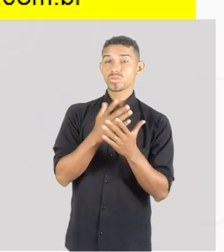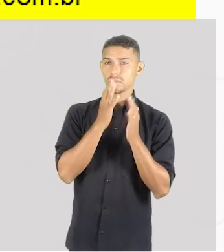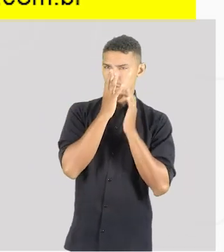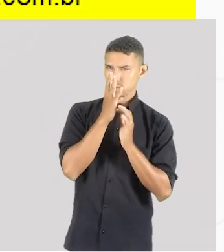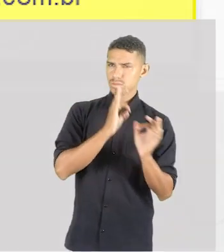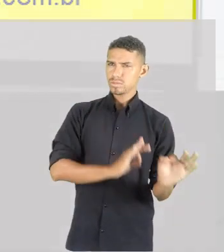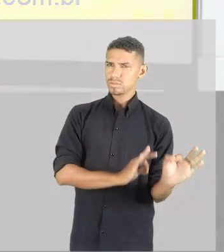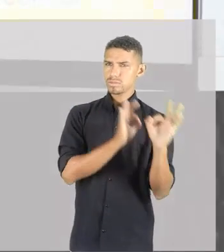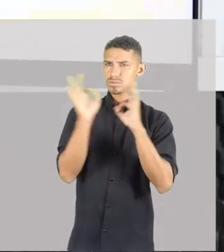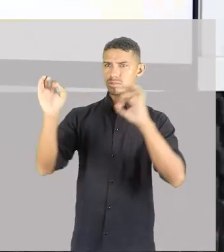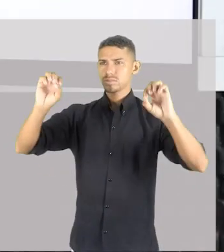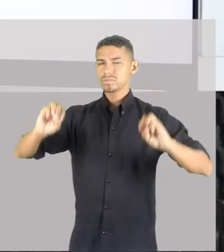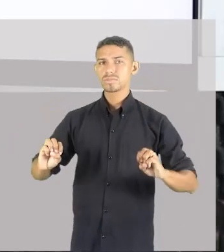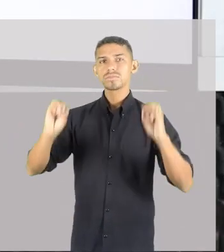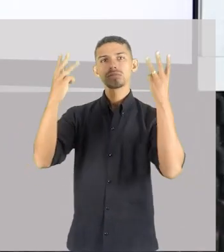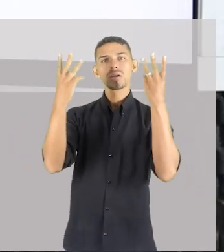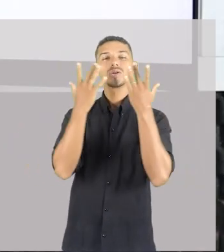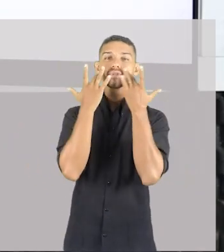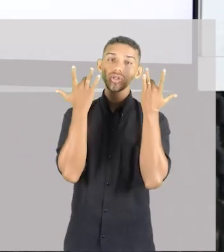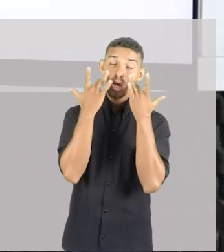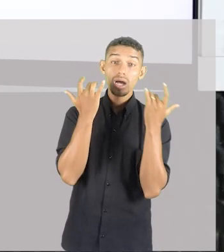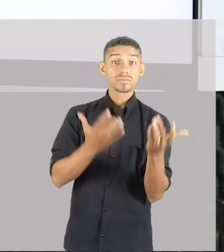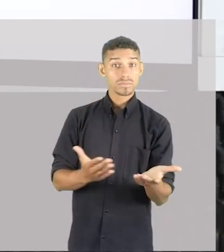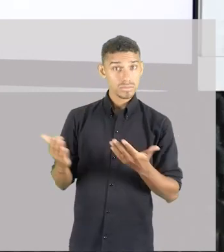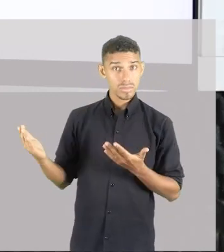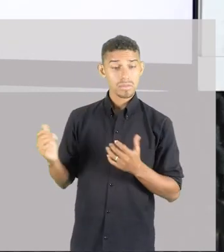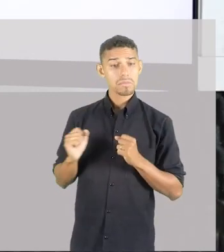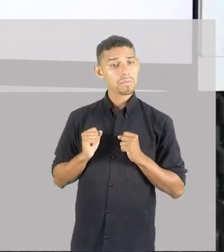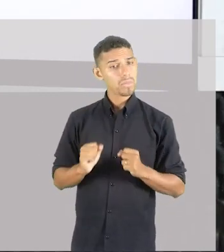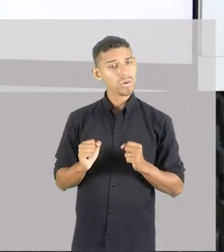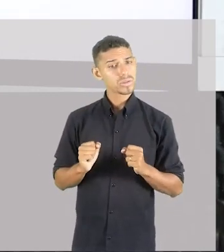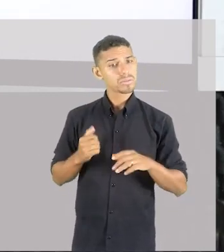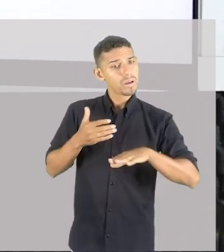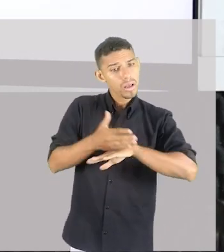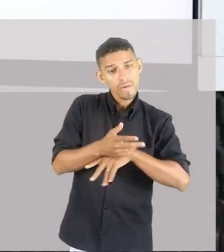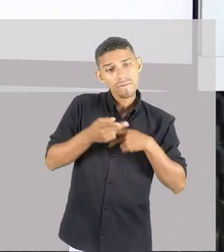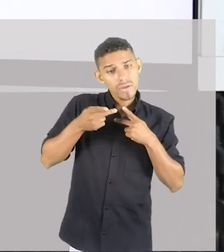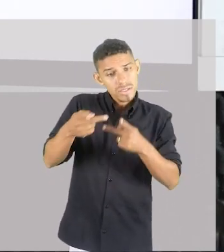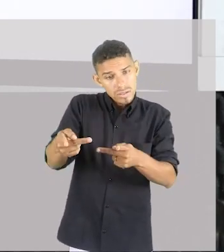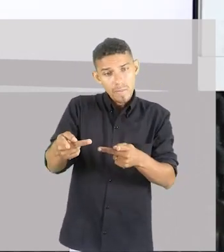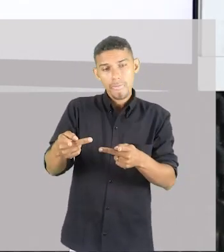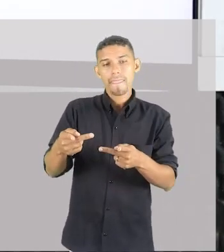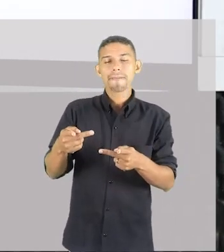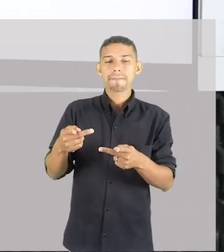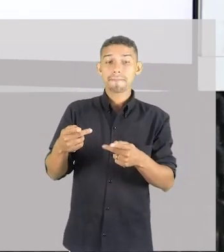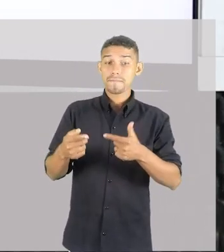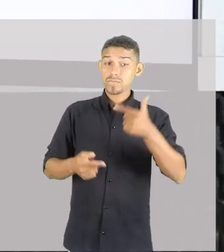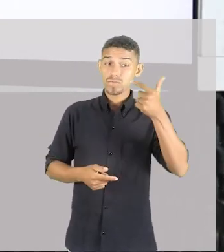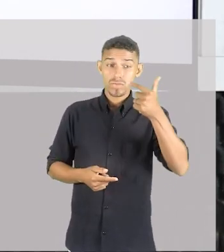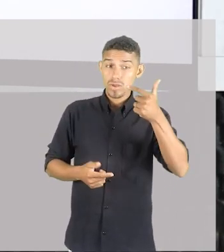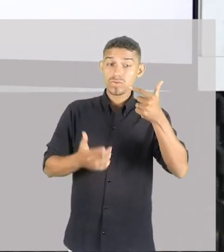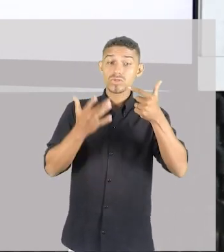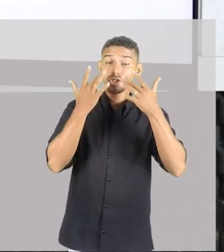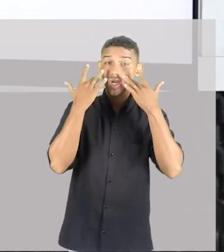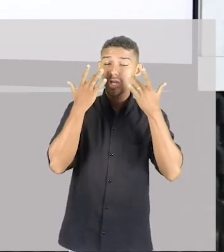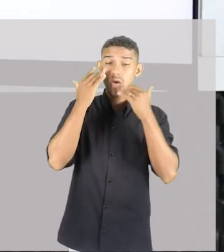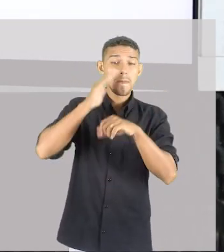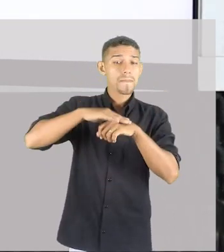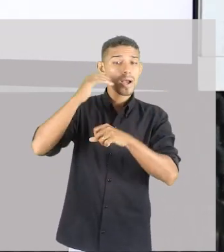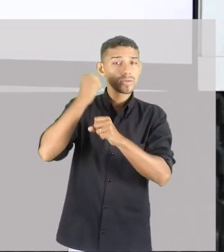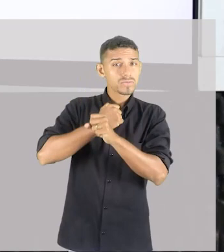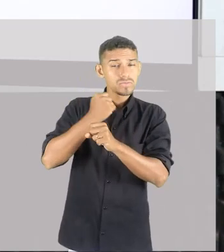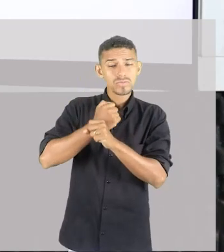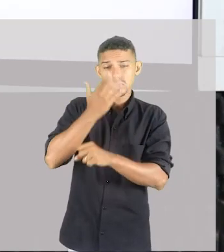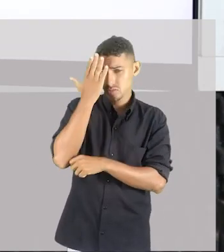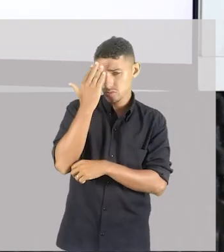espetáculos, inclusive no Teatro Arthur Azevedo. Mas você pode ir para fazer a visitação. É o segundo teatro mais antigo do Brasil, é